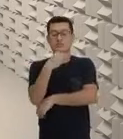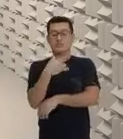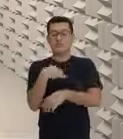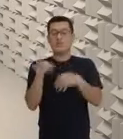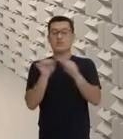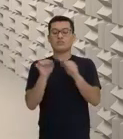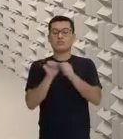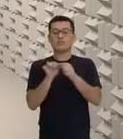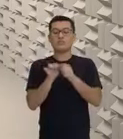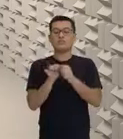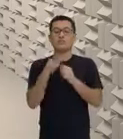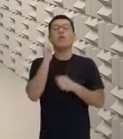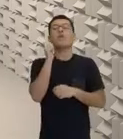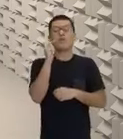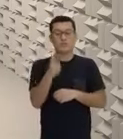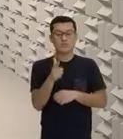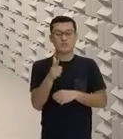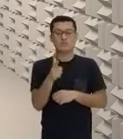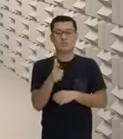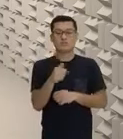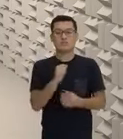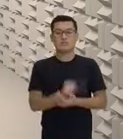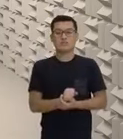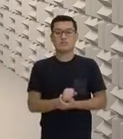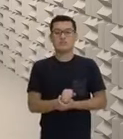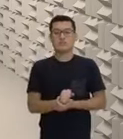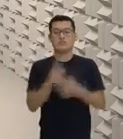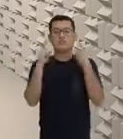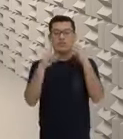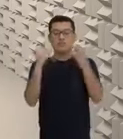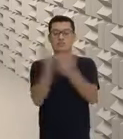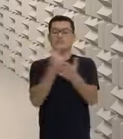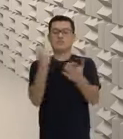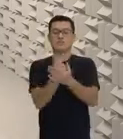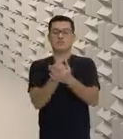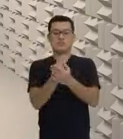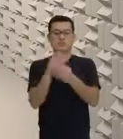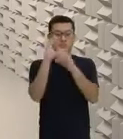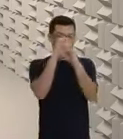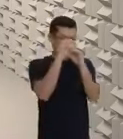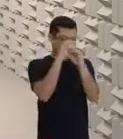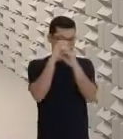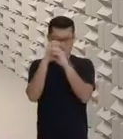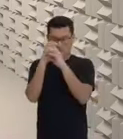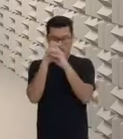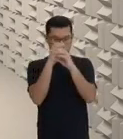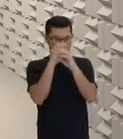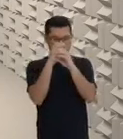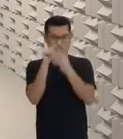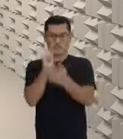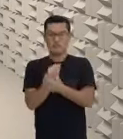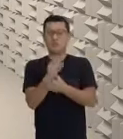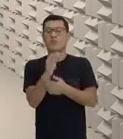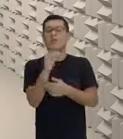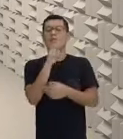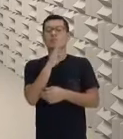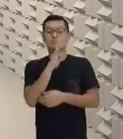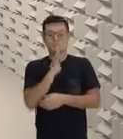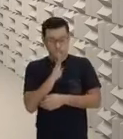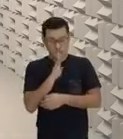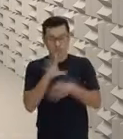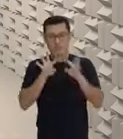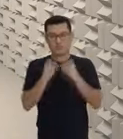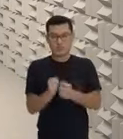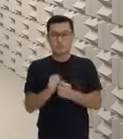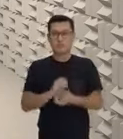eu puder para que a gente consiga constatar na Câmara anecoica a possibilidade do Silêncio